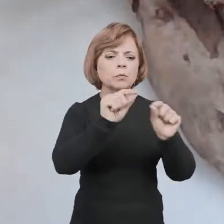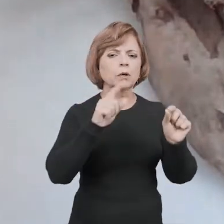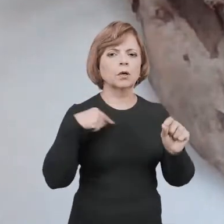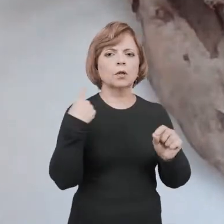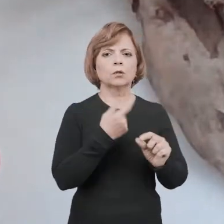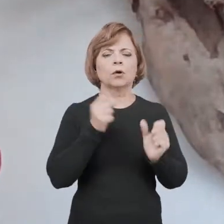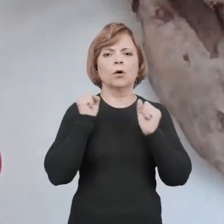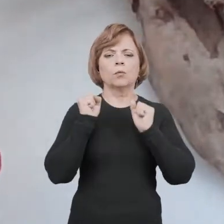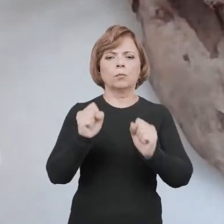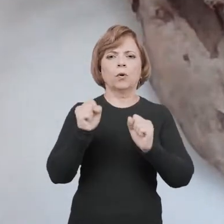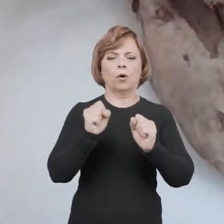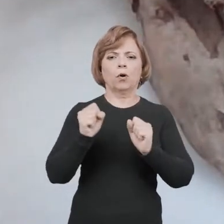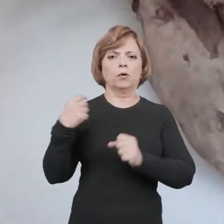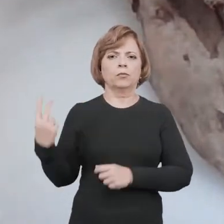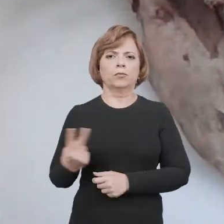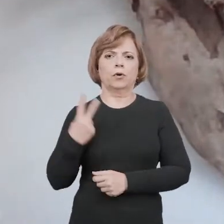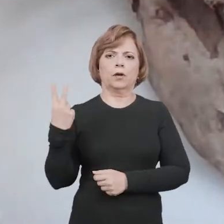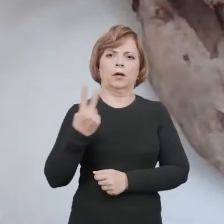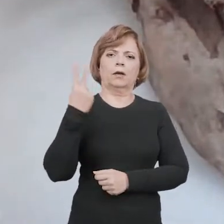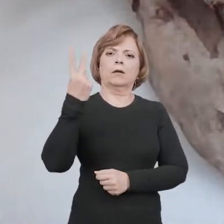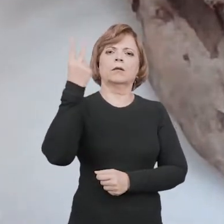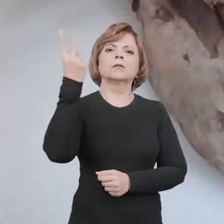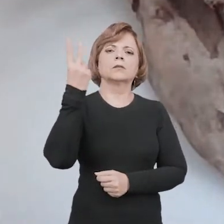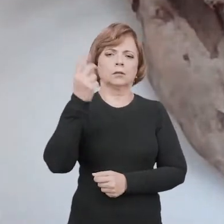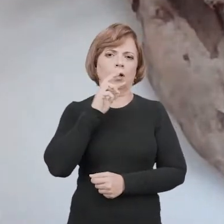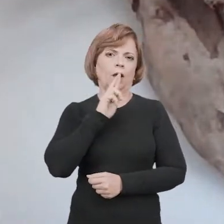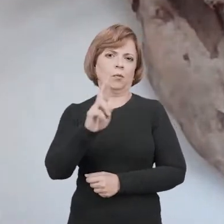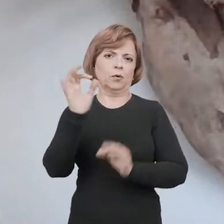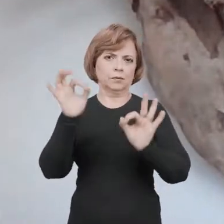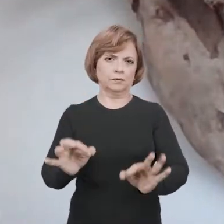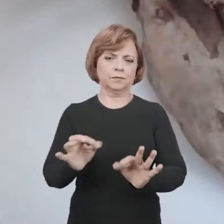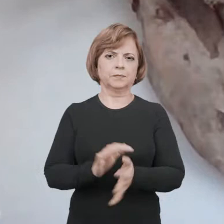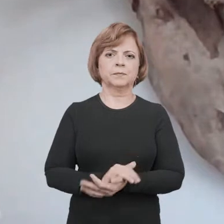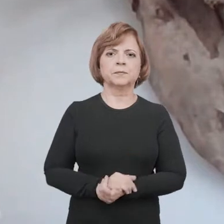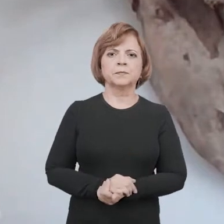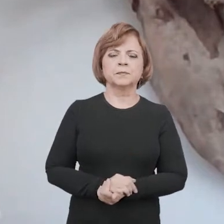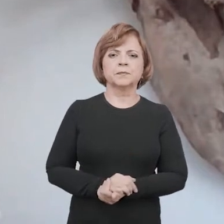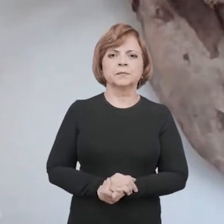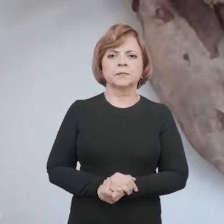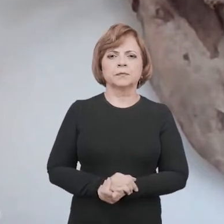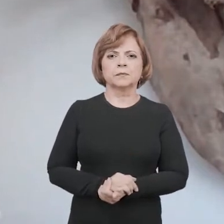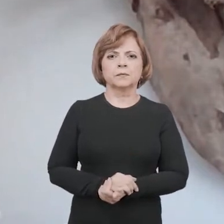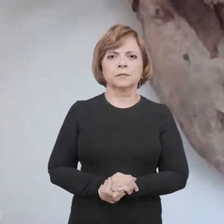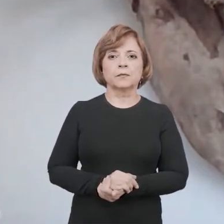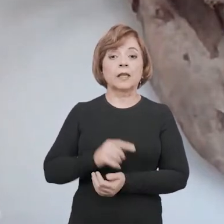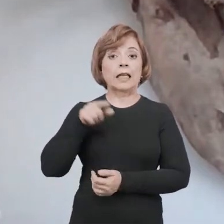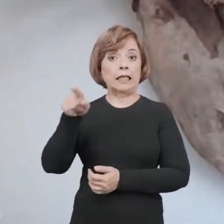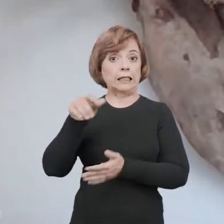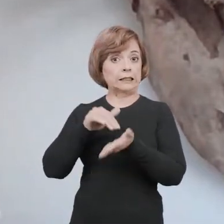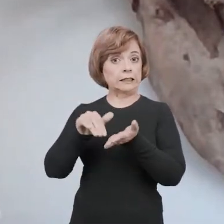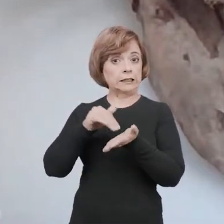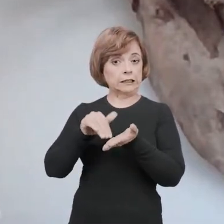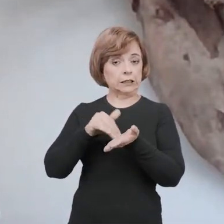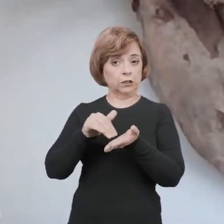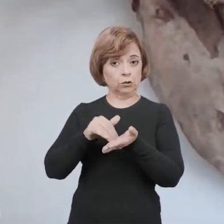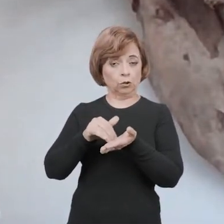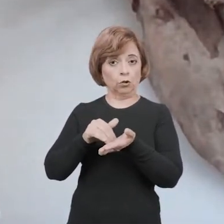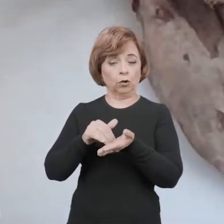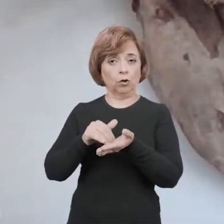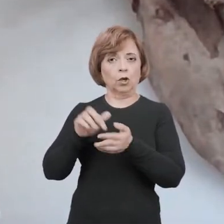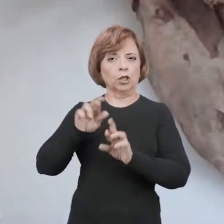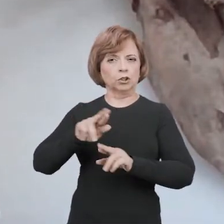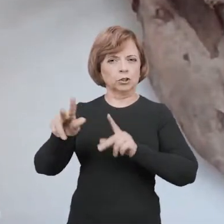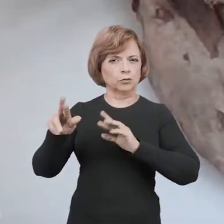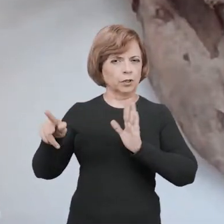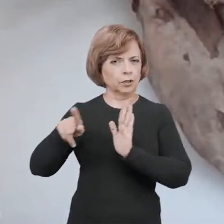possamos realmente ter essa valoração de resultados. Esse escritório ao que eu me referi, que é o